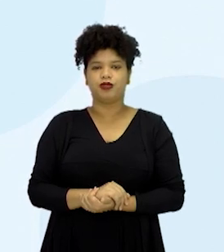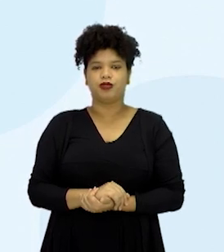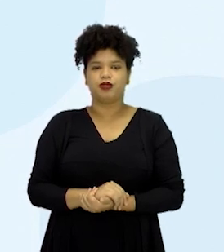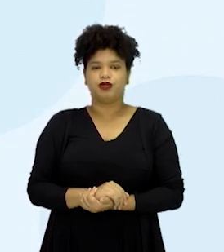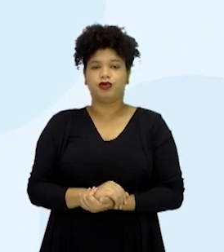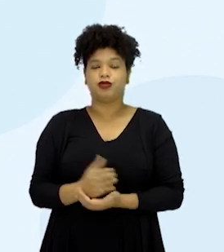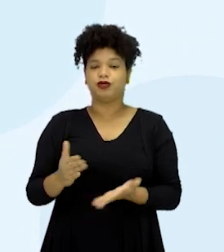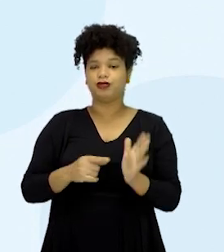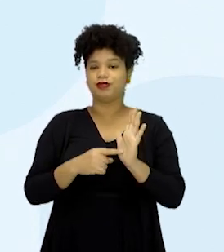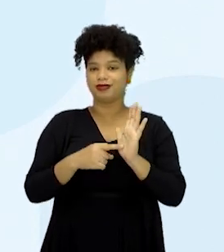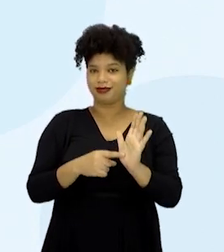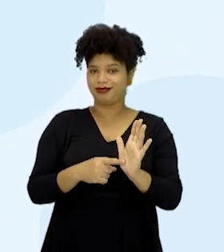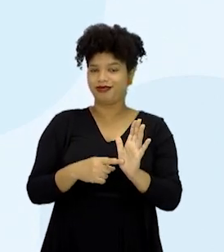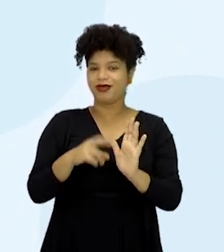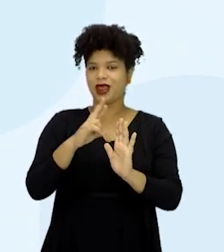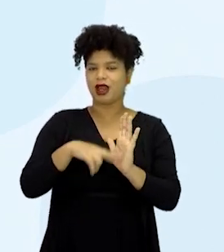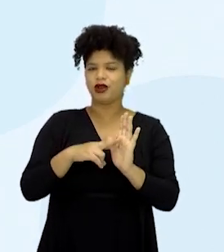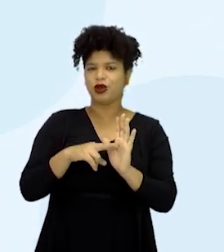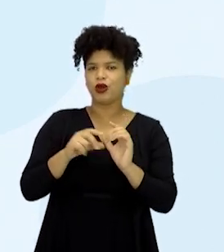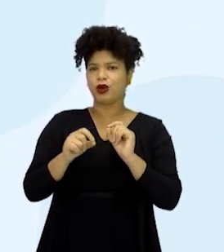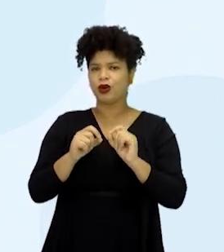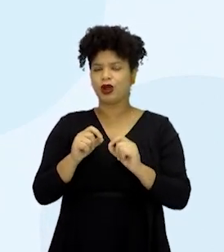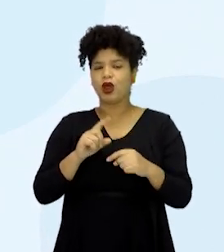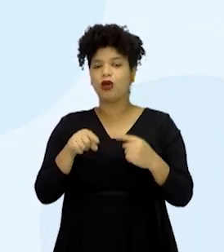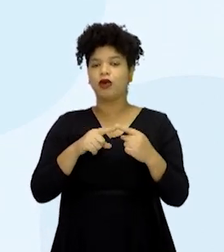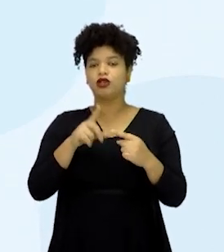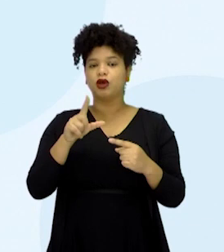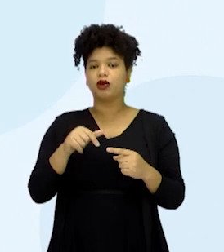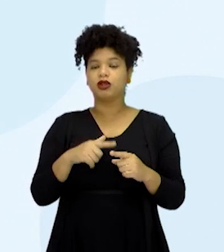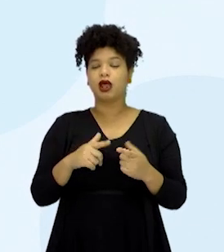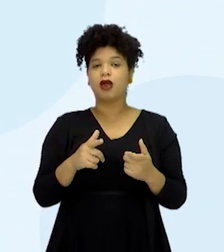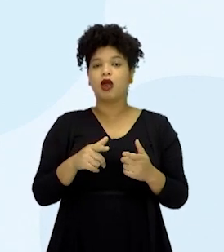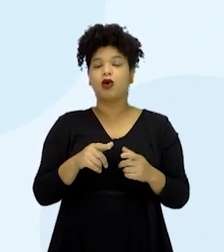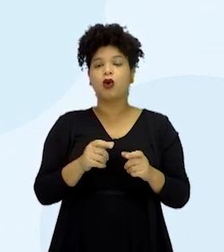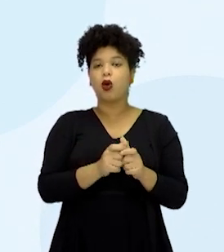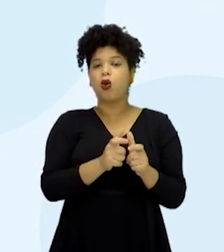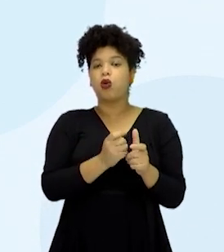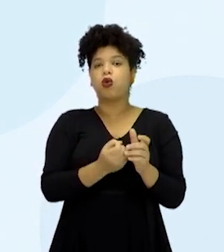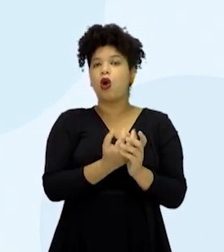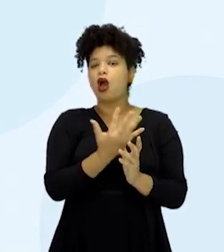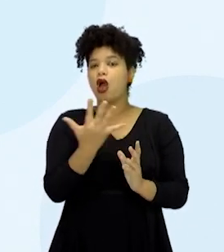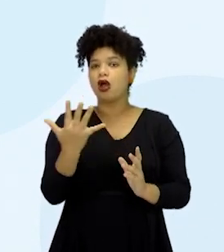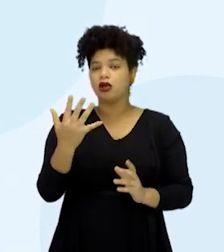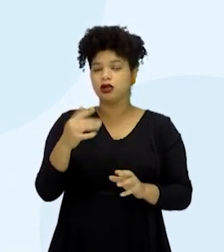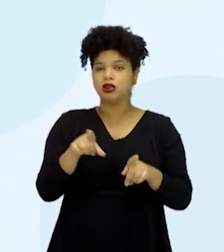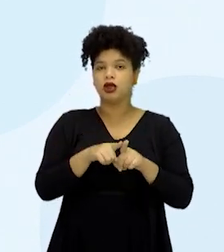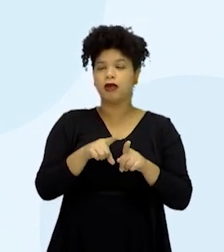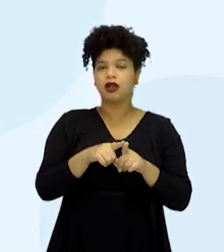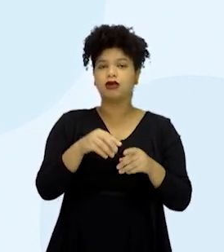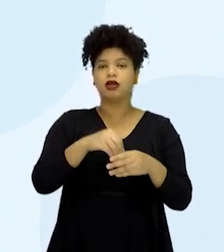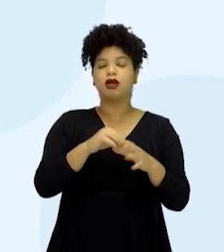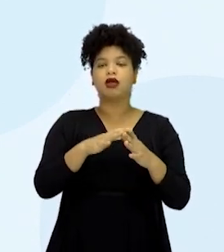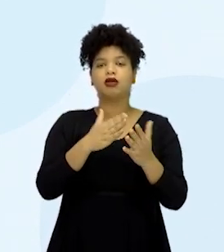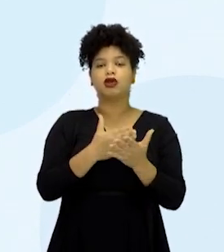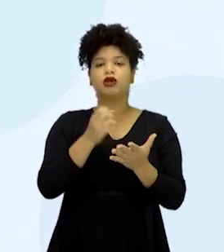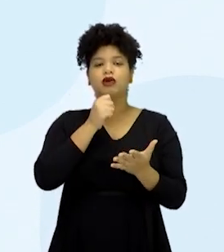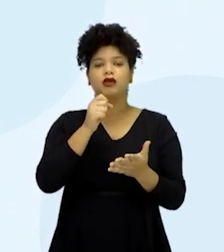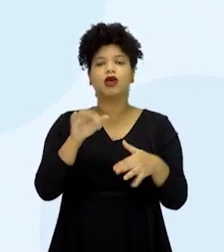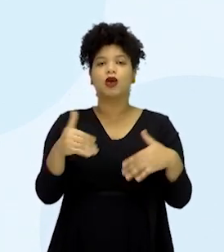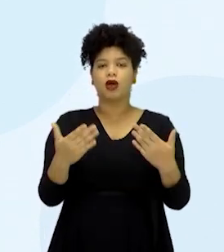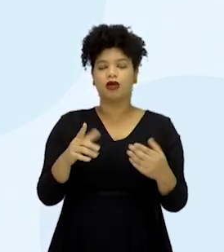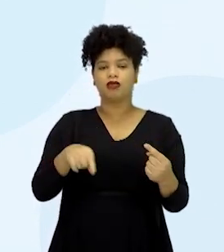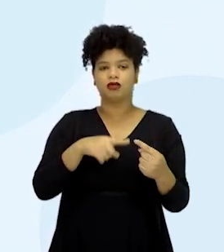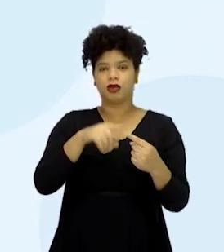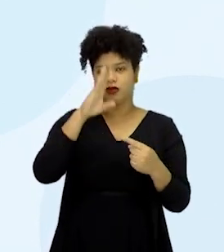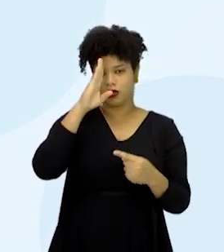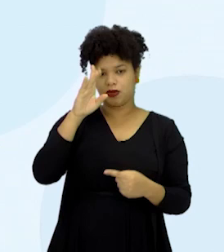Aqui já vai começar o nosso relatório, com o objetivo, a população e as escolas entrevistadas, né? Bom, o nosso objetivo,